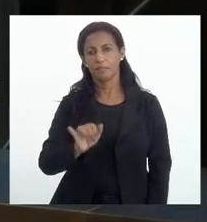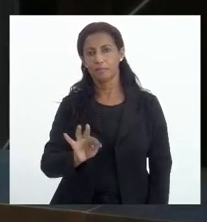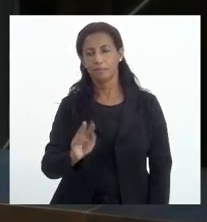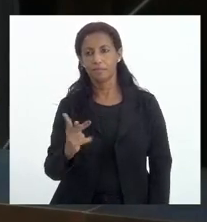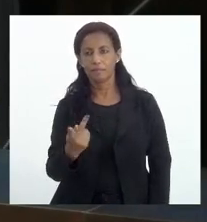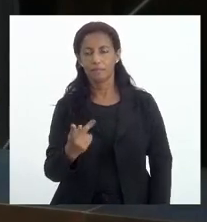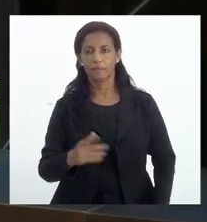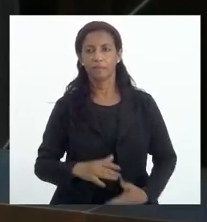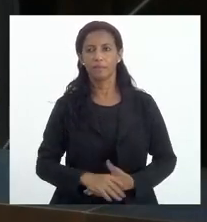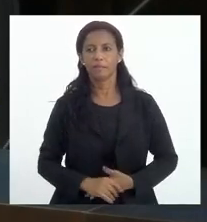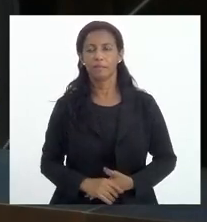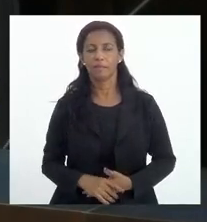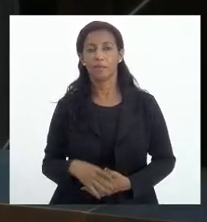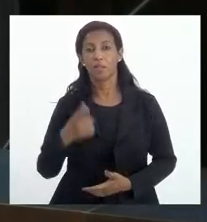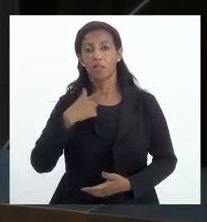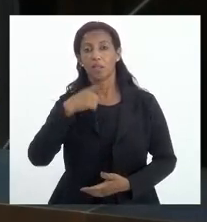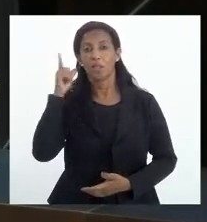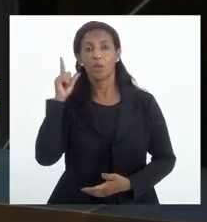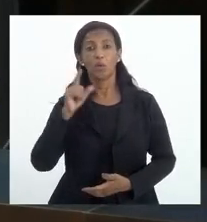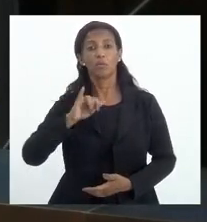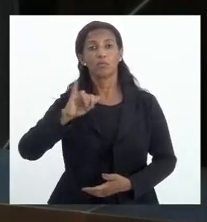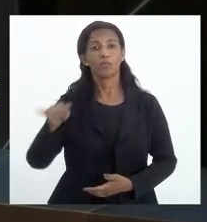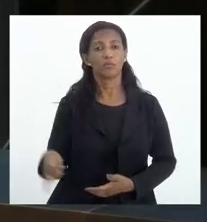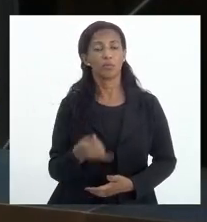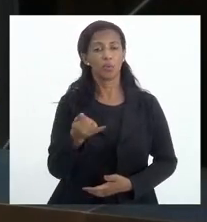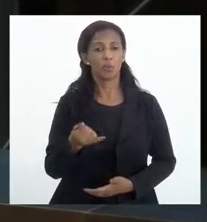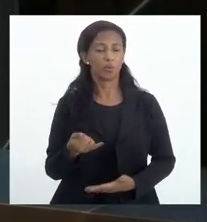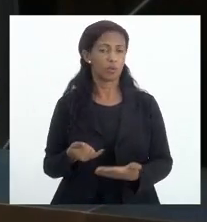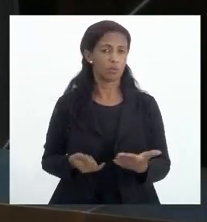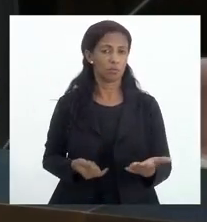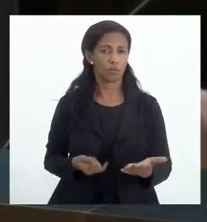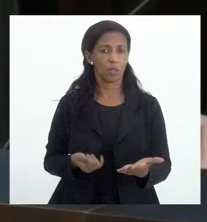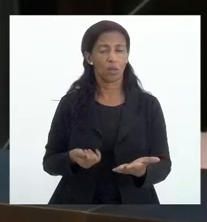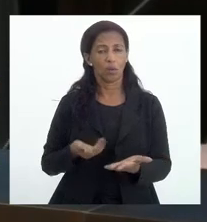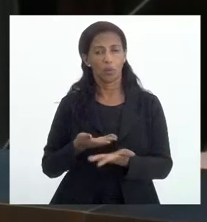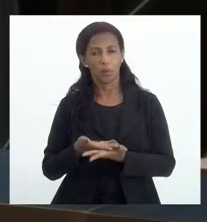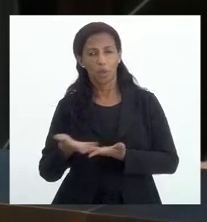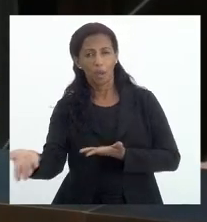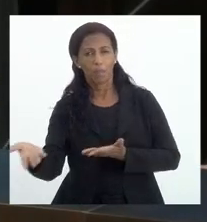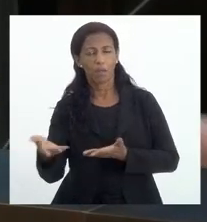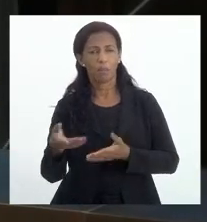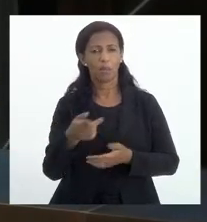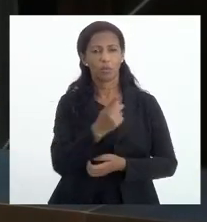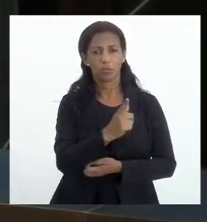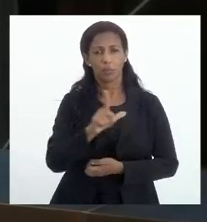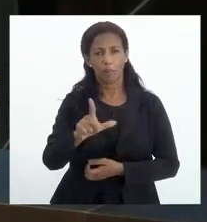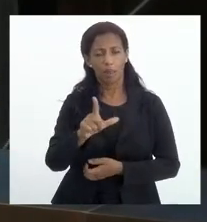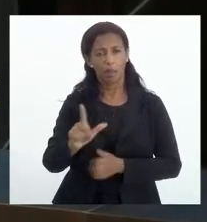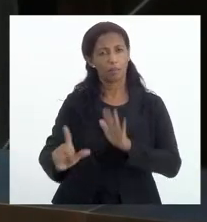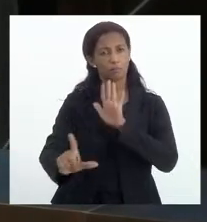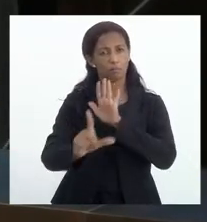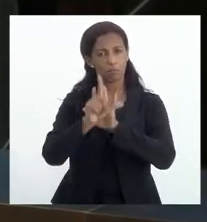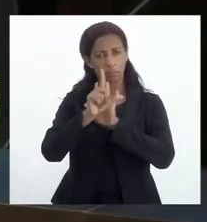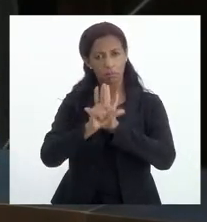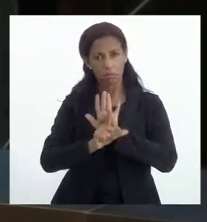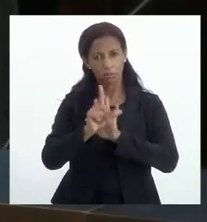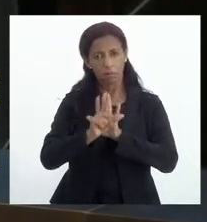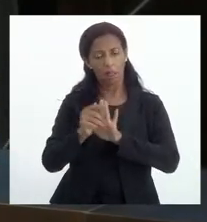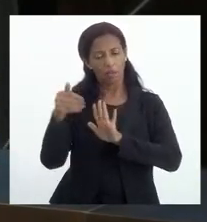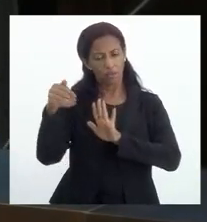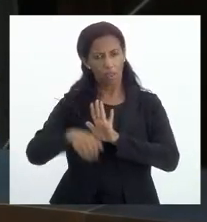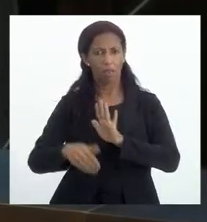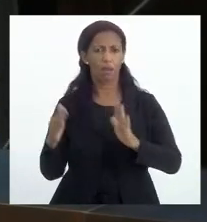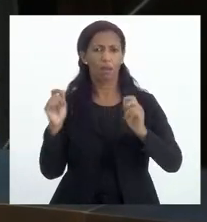e o que ontem nós tivemos a oportunidade de dizer, o encaminhamento dos projetos de lei feitos a essa